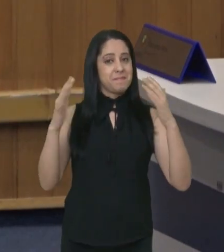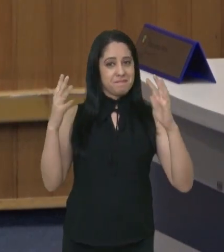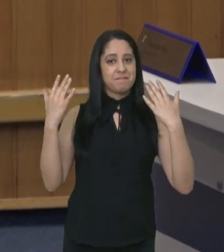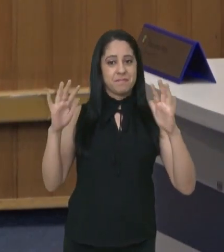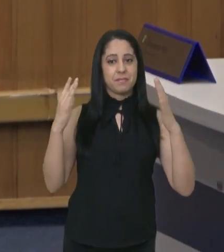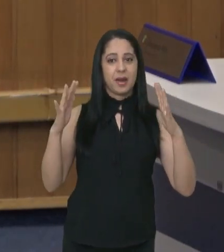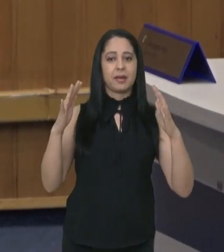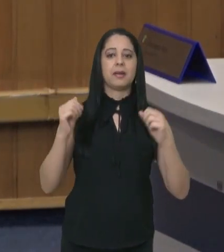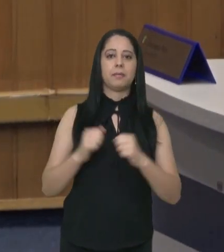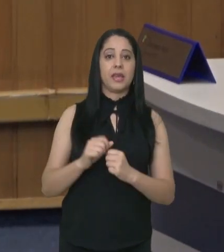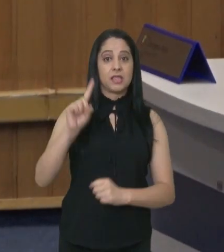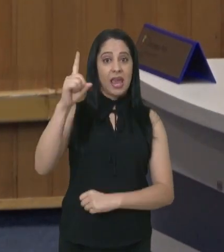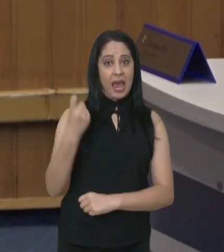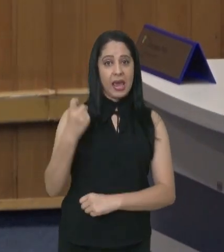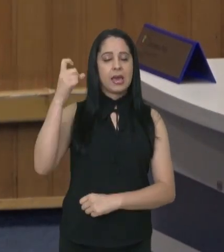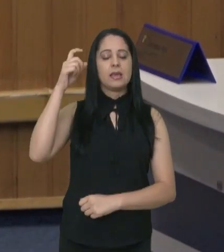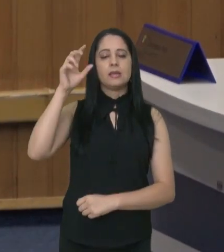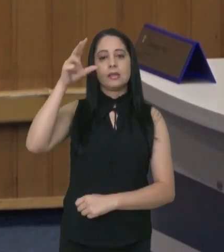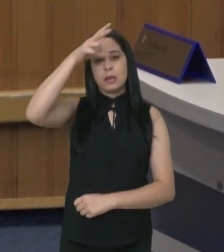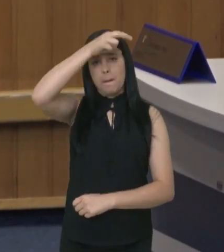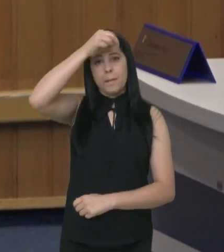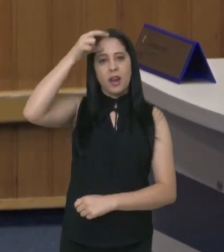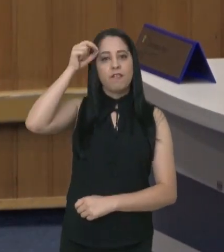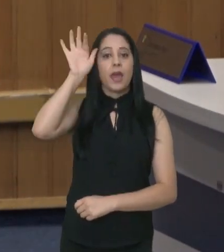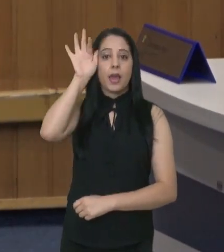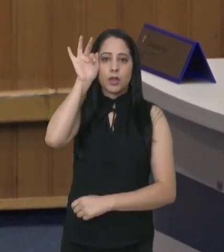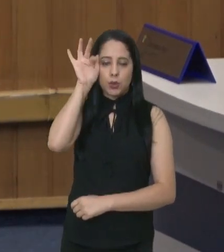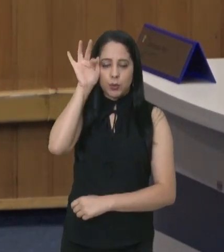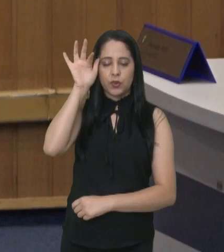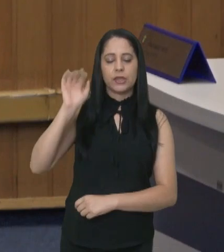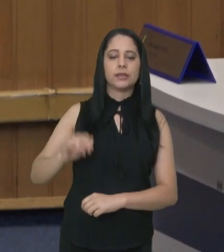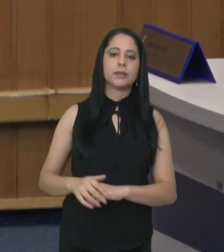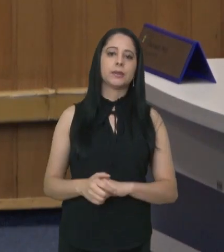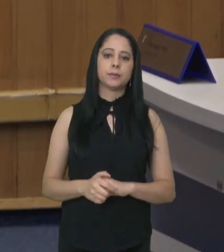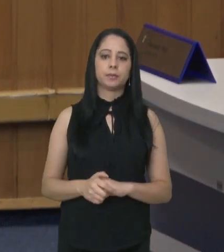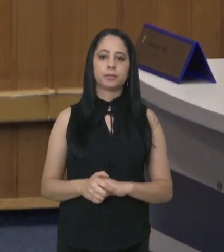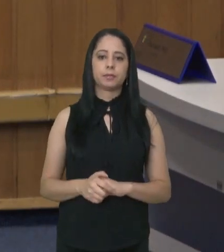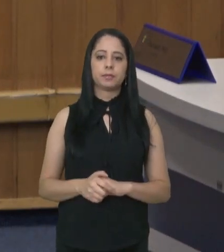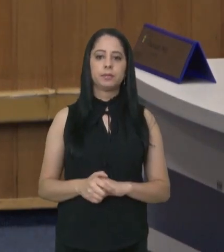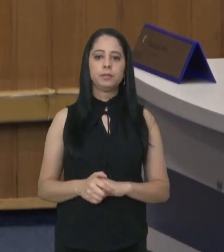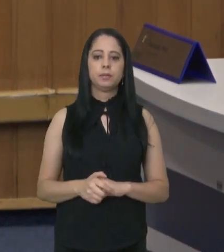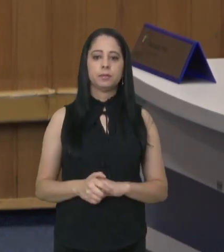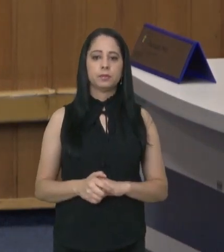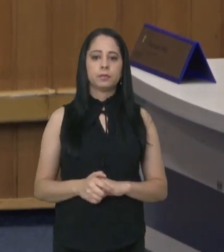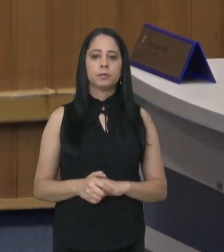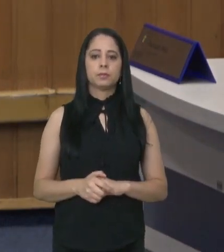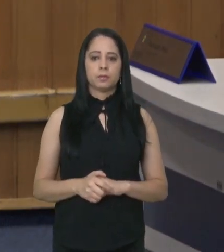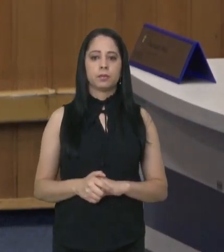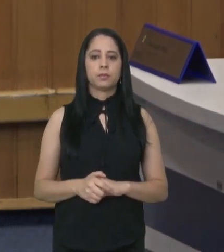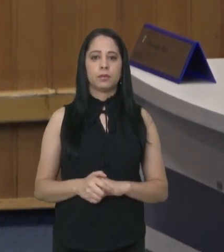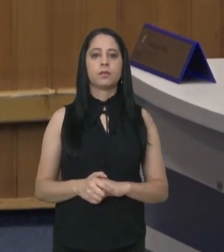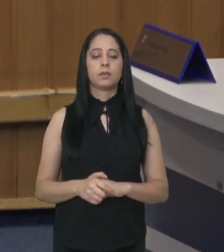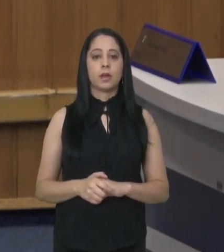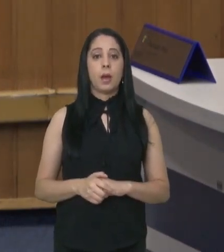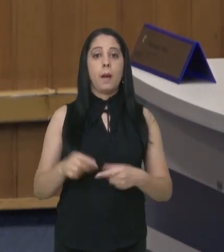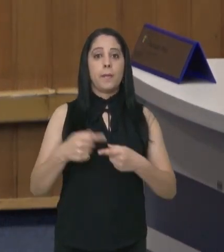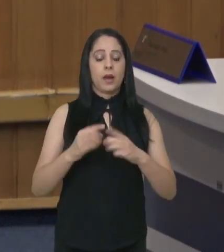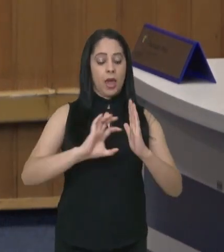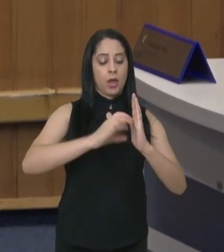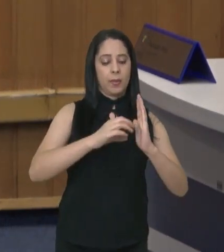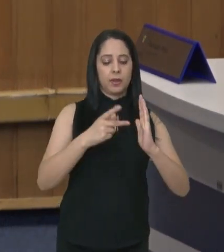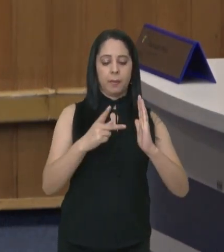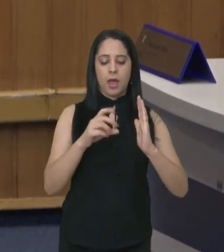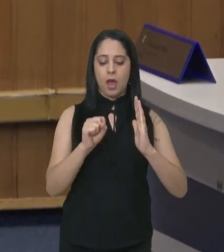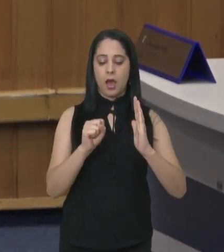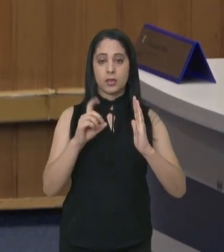o nosso ex e sempre prefeito Felício Ramute, que através do nosso partido, o PSD,